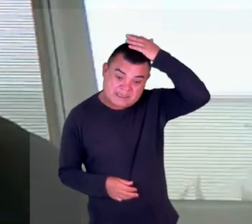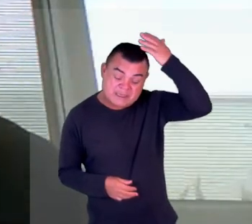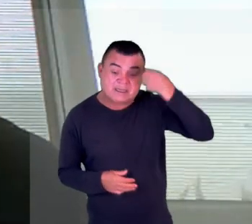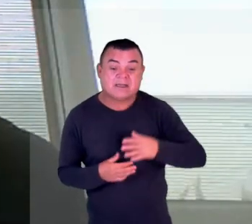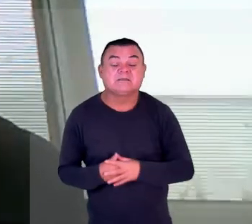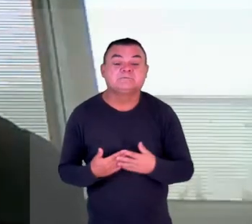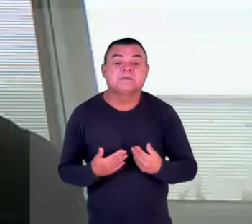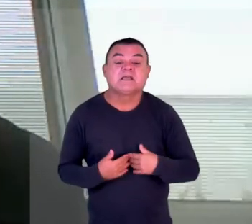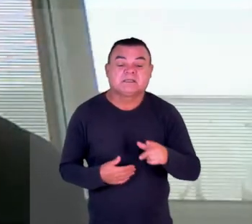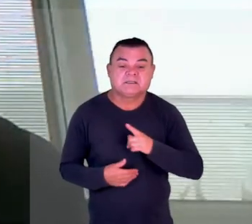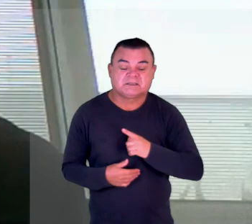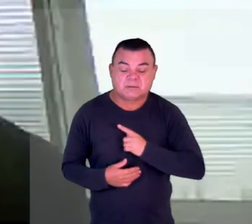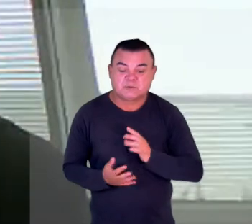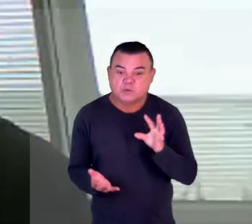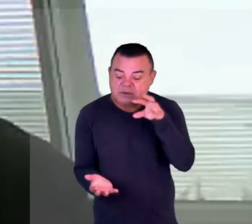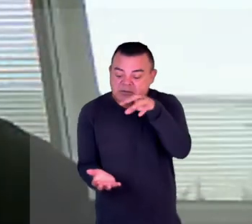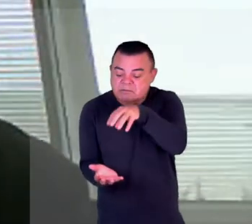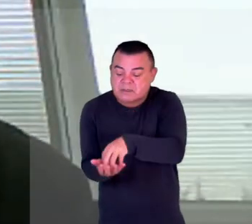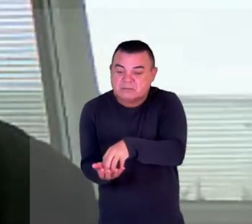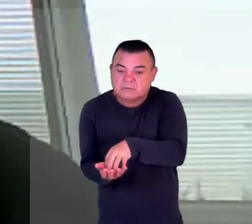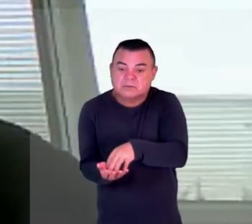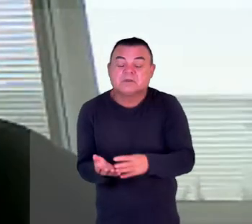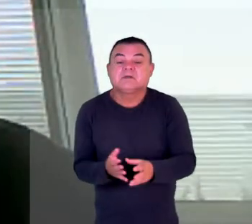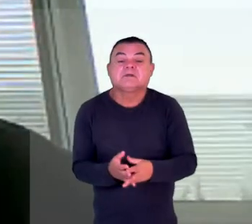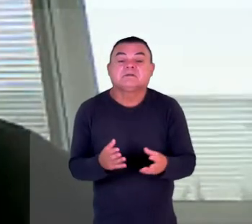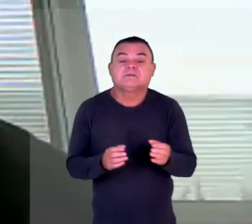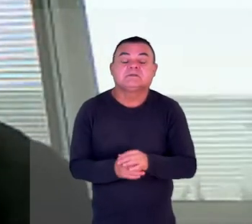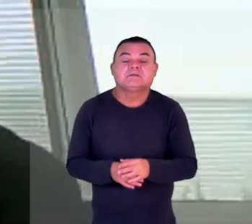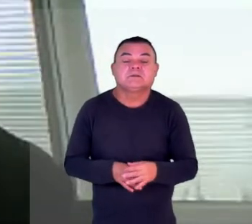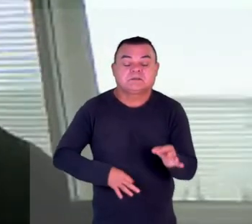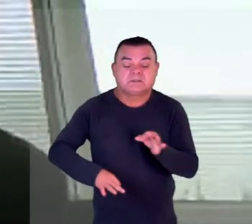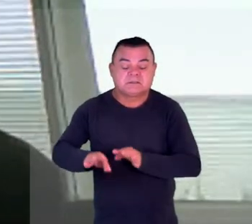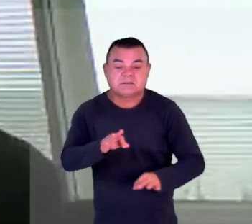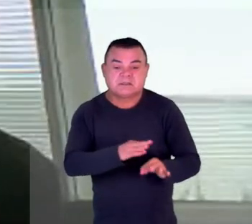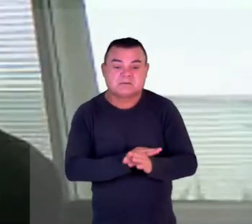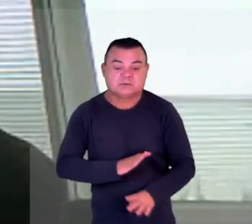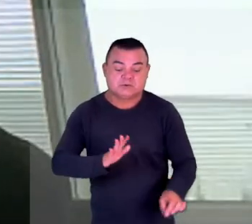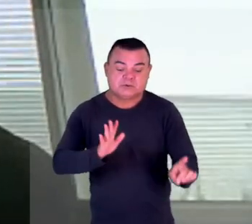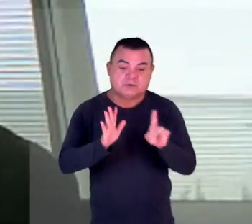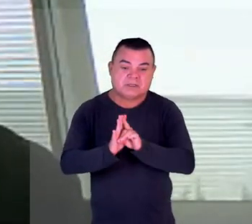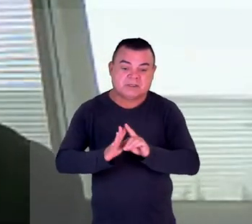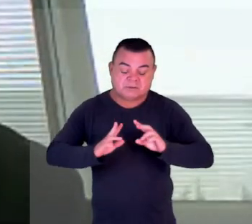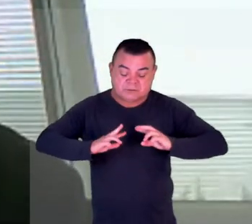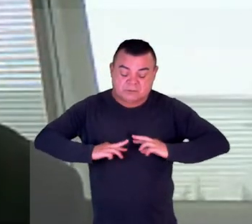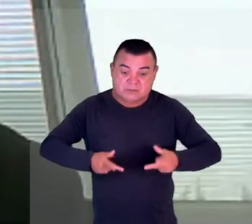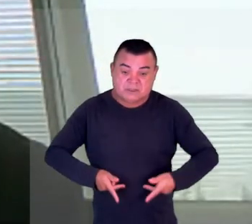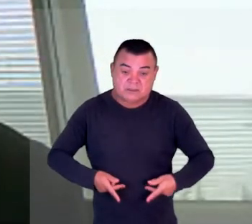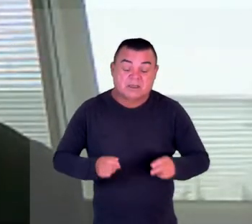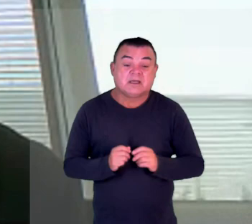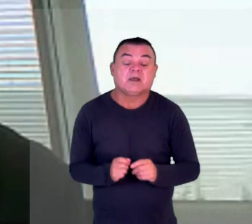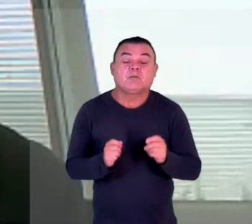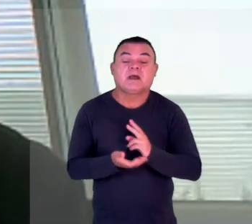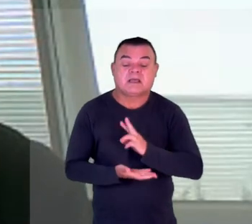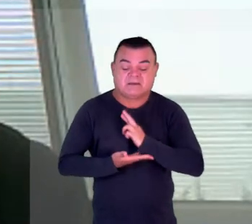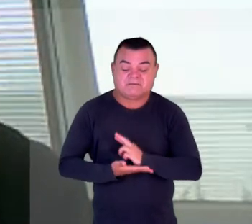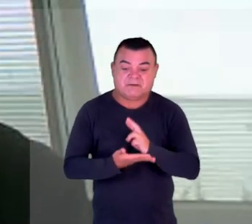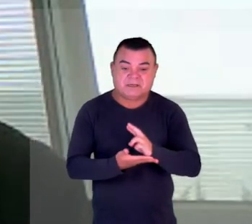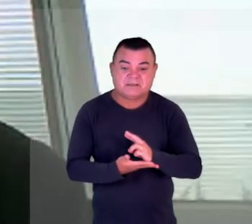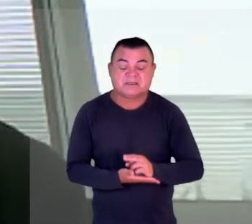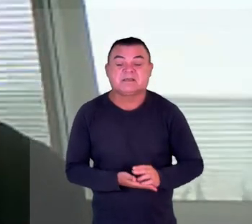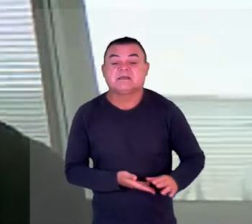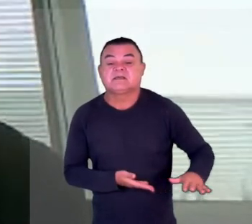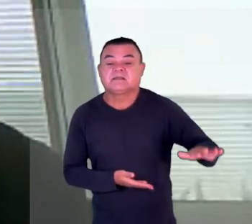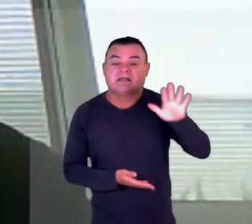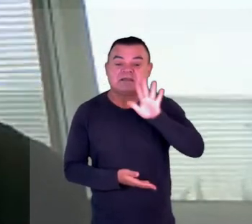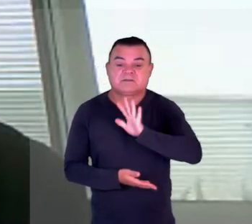Apoio operacional dos Direitos Humanos todos conhecem É um ícone Nacional o Dr Olímpio